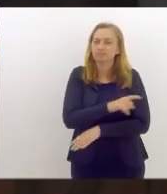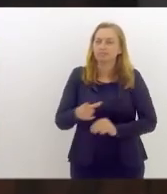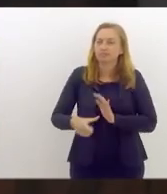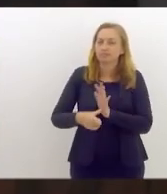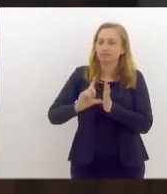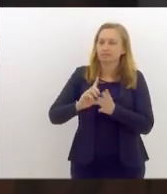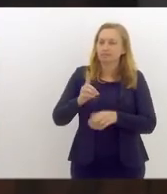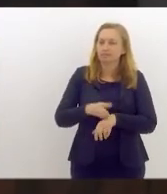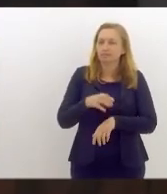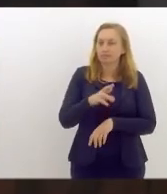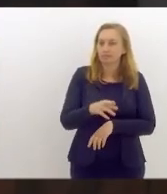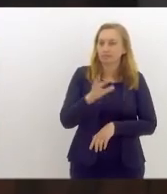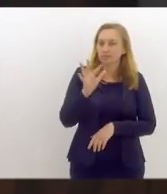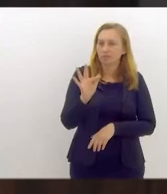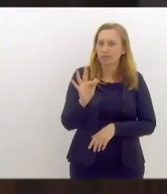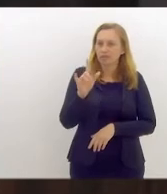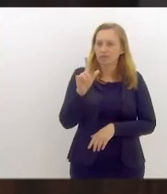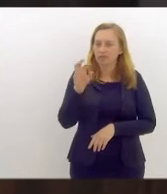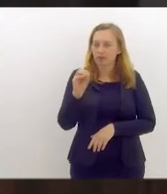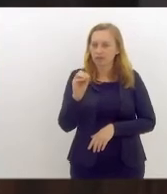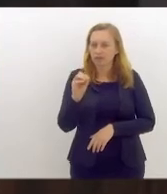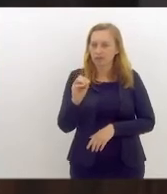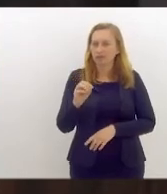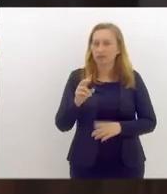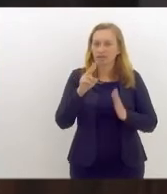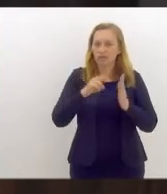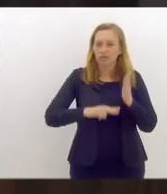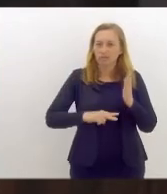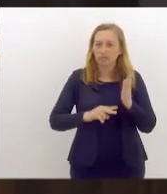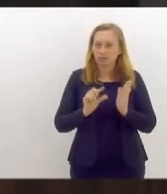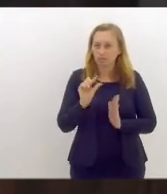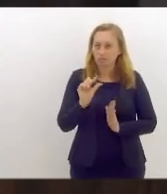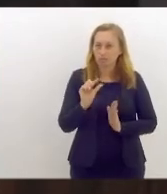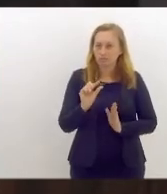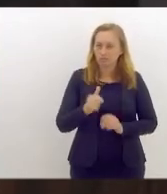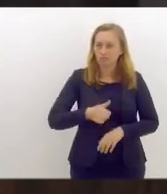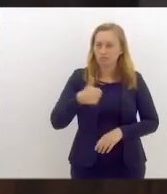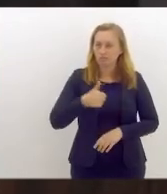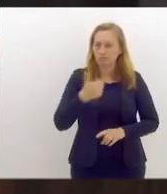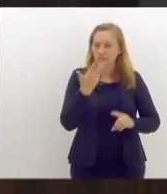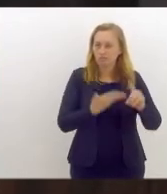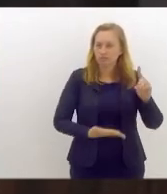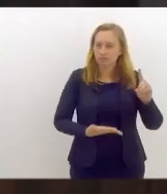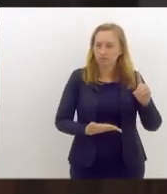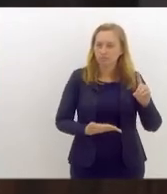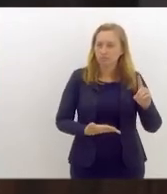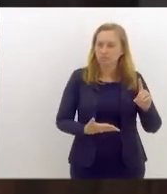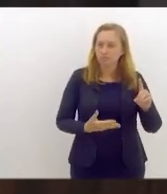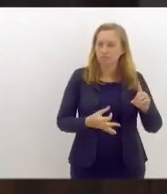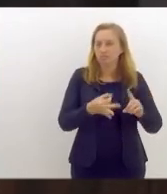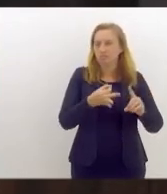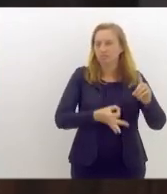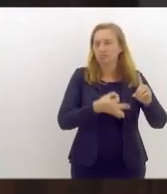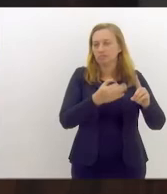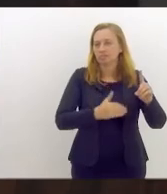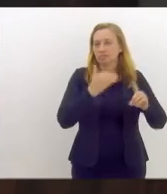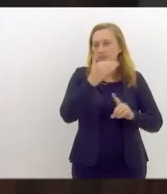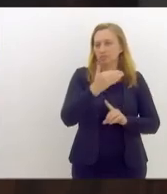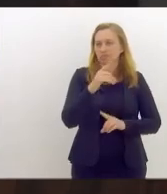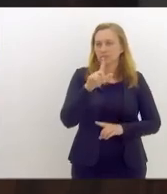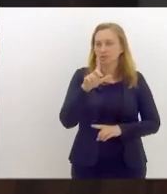para o Doutor Flávio Vieira que fará uma pequena leitura sobre o nosso primeiro homenageado Desembargador Antônio e